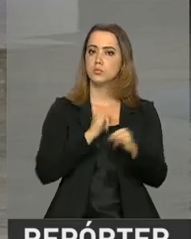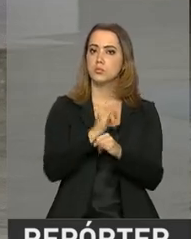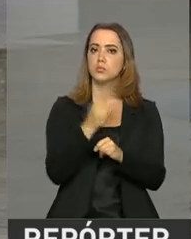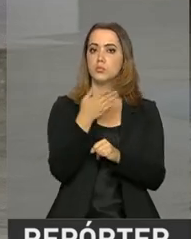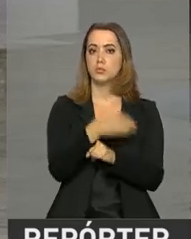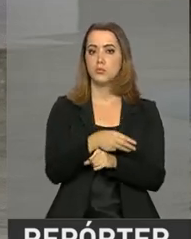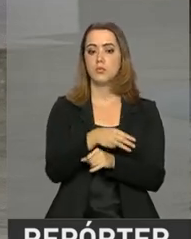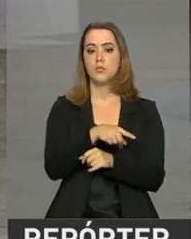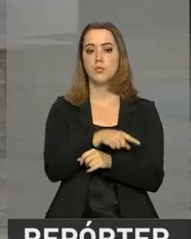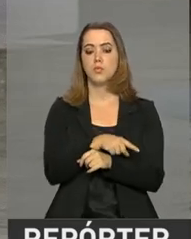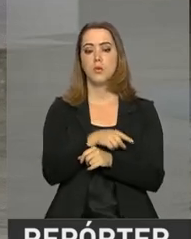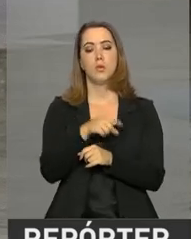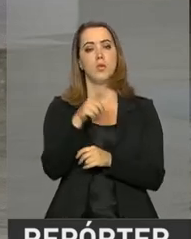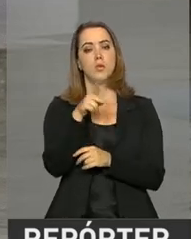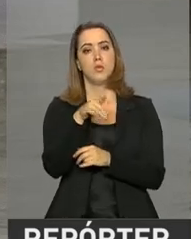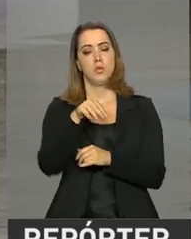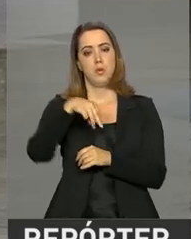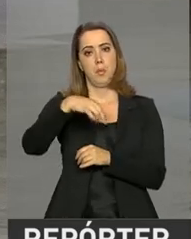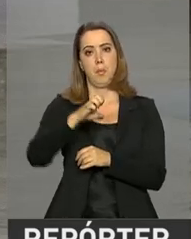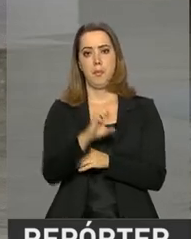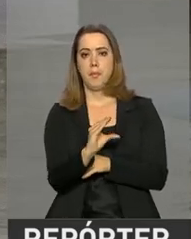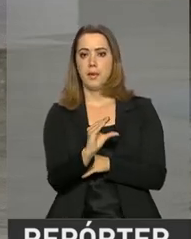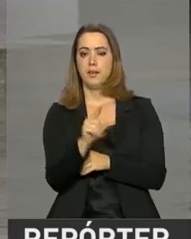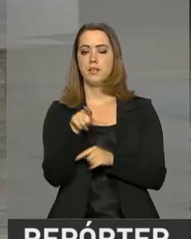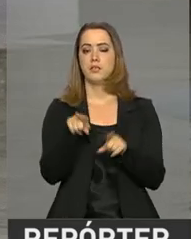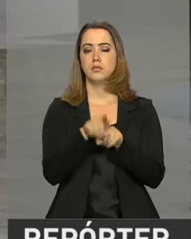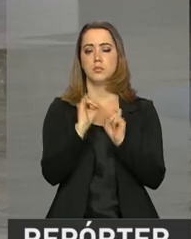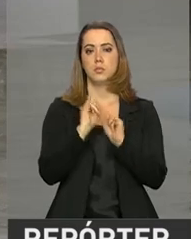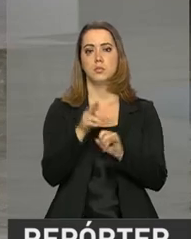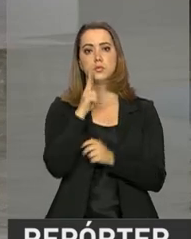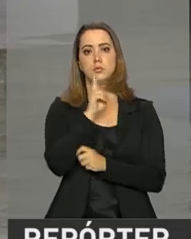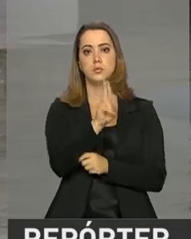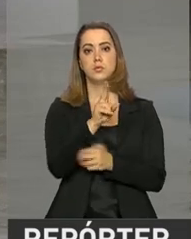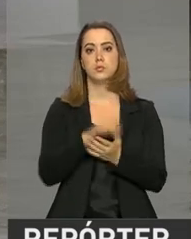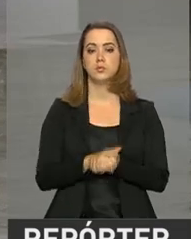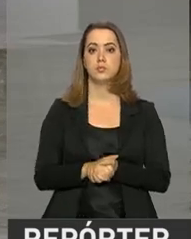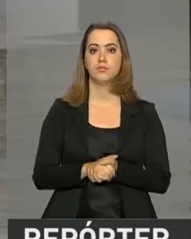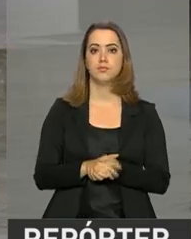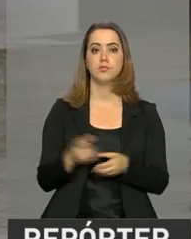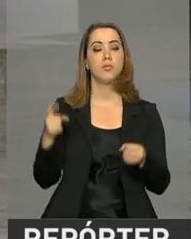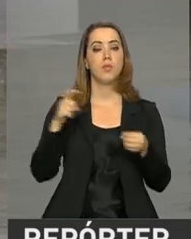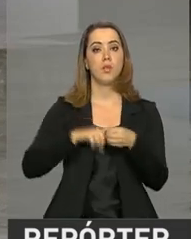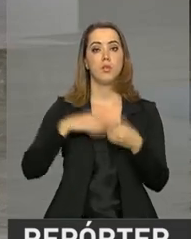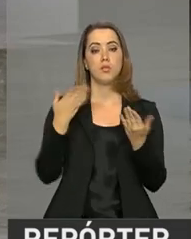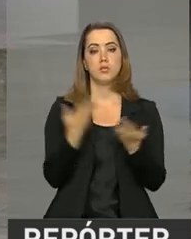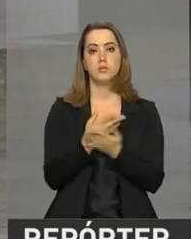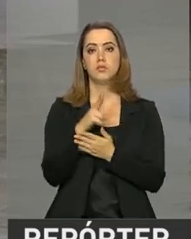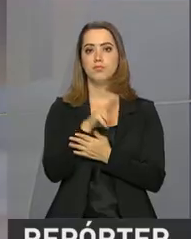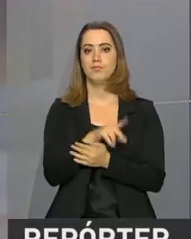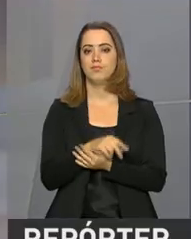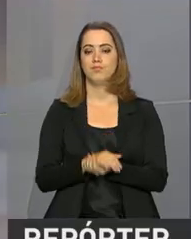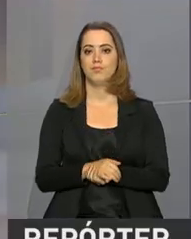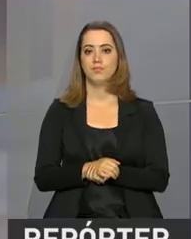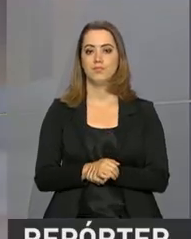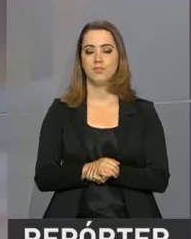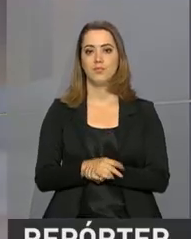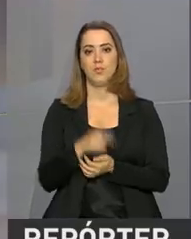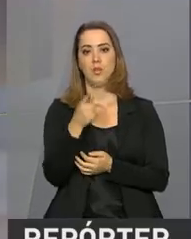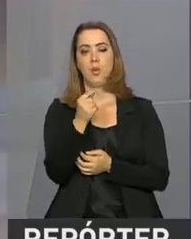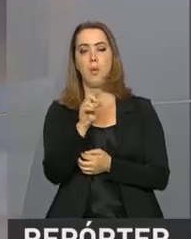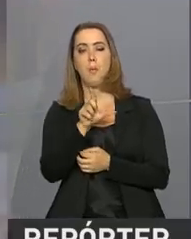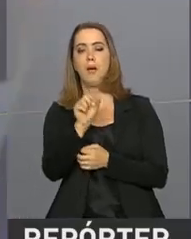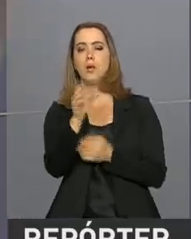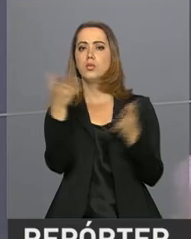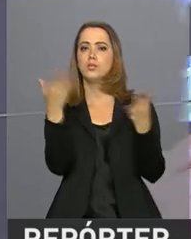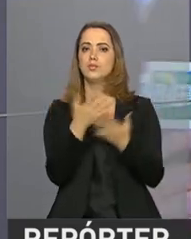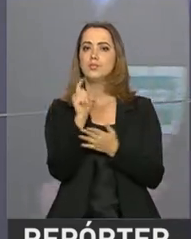internet que é o portal.mec.gov.br eu volto com você no estúdio Jaime Paulo la salve ao vivo com as